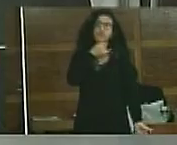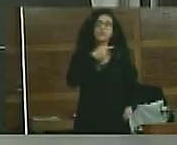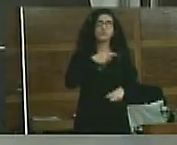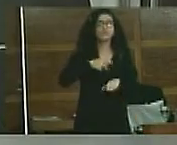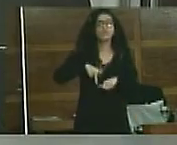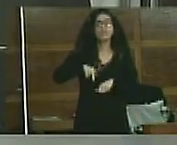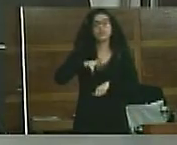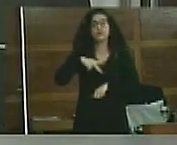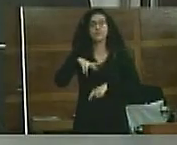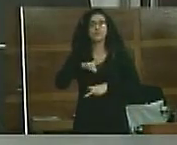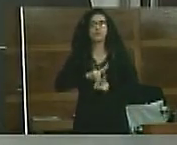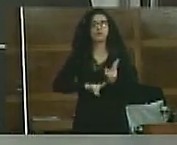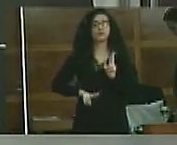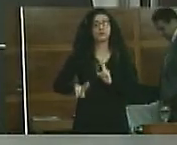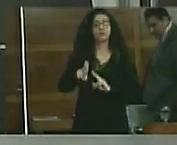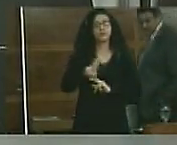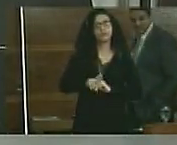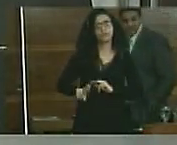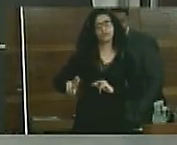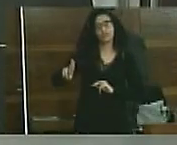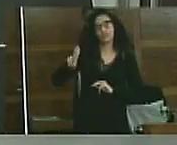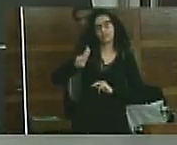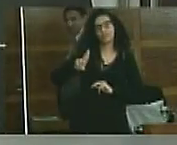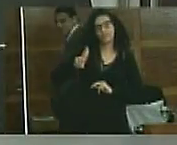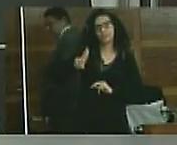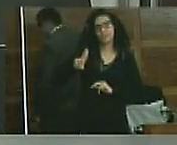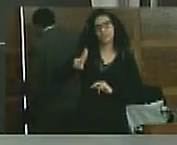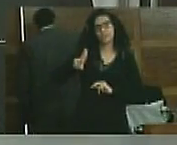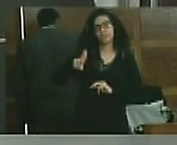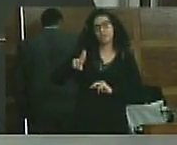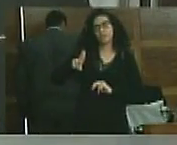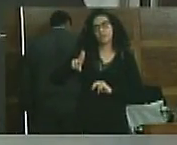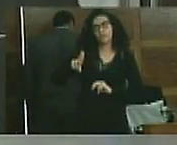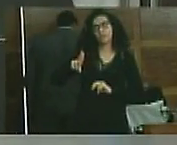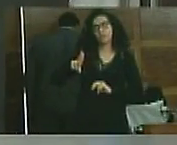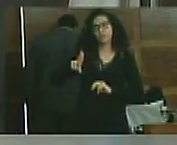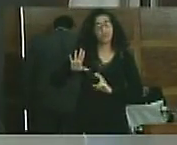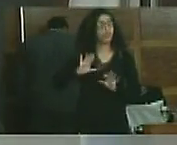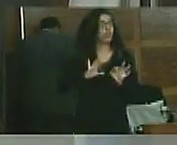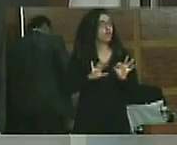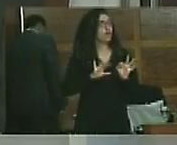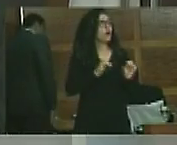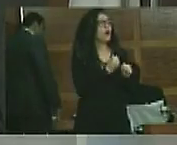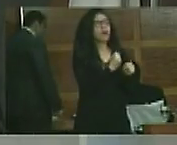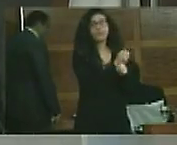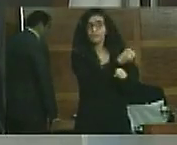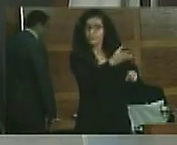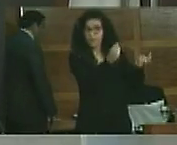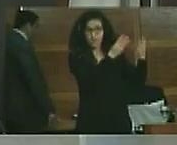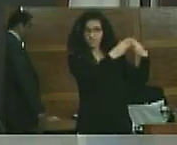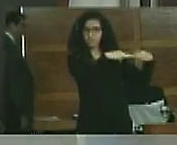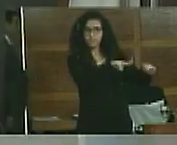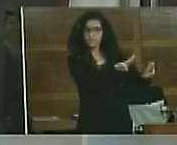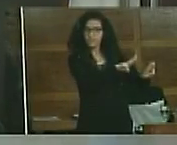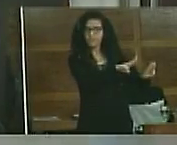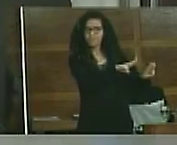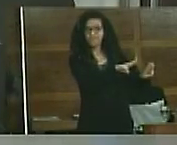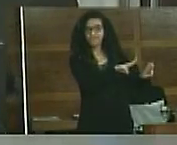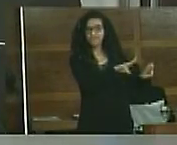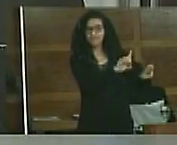país, usaram, em vez de usar para poder arrumar o museu, fazer a manutenção do